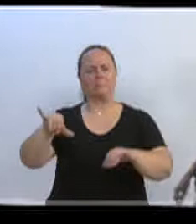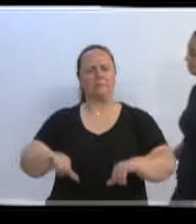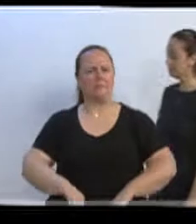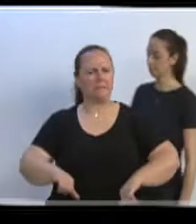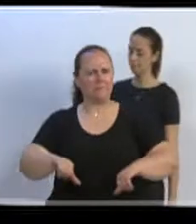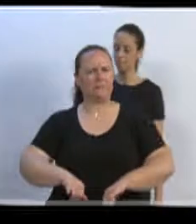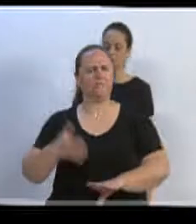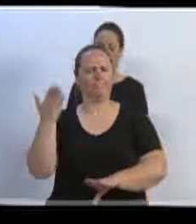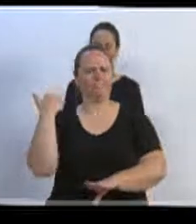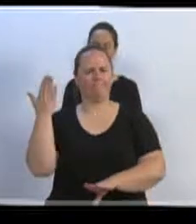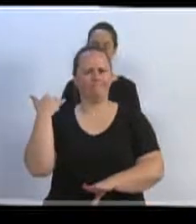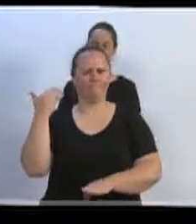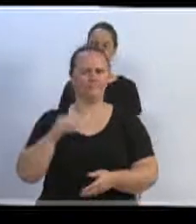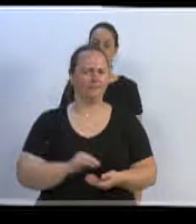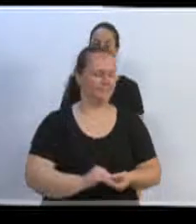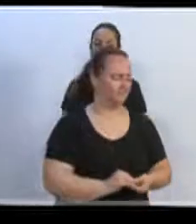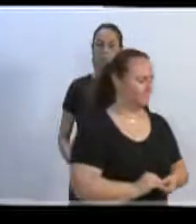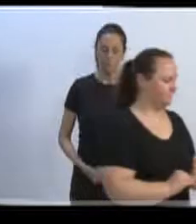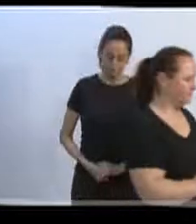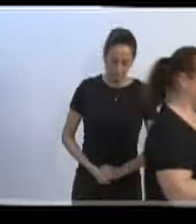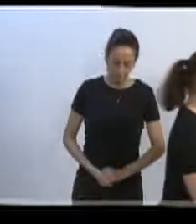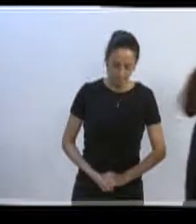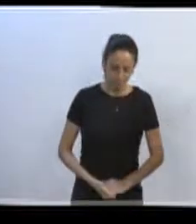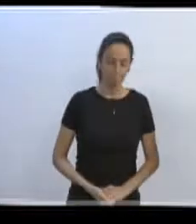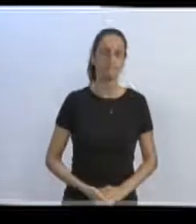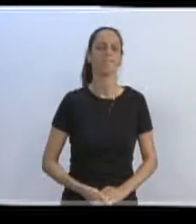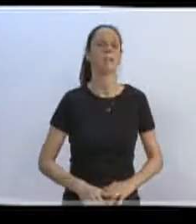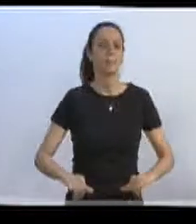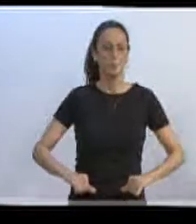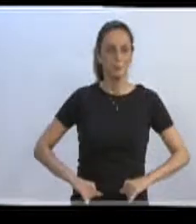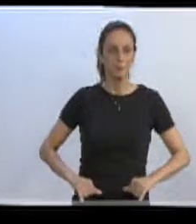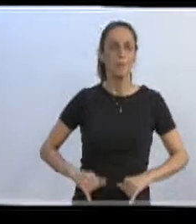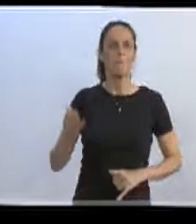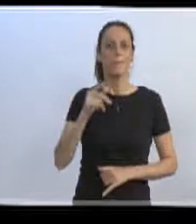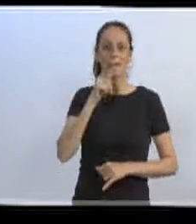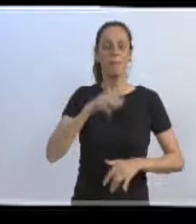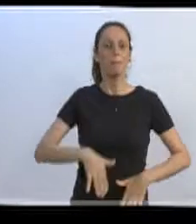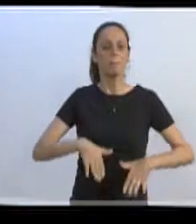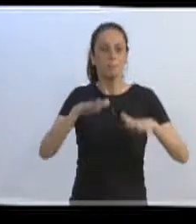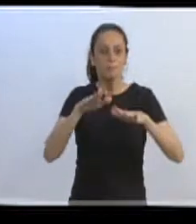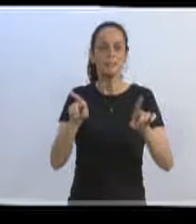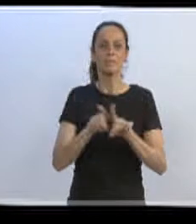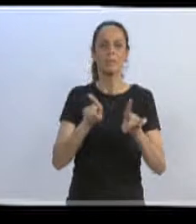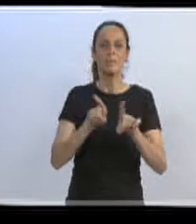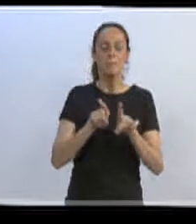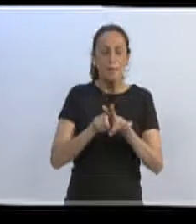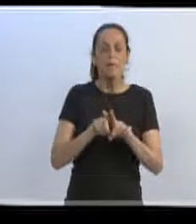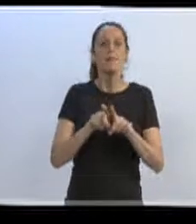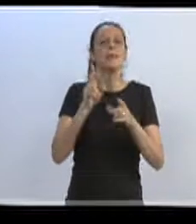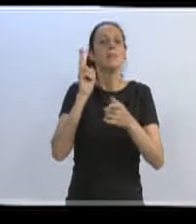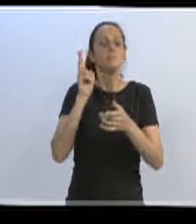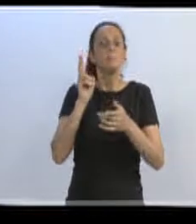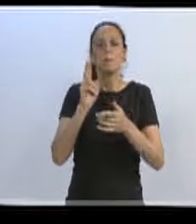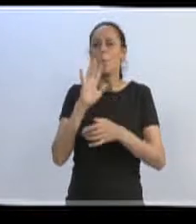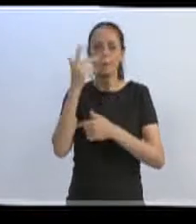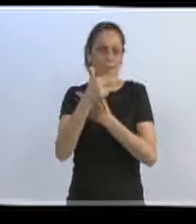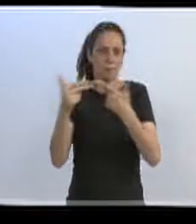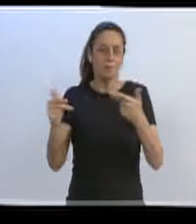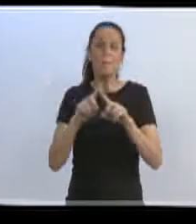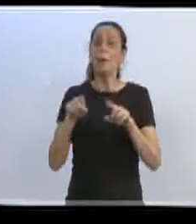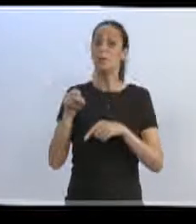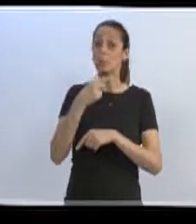já no bairro tragédias mas sempre disposto a ajudar a comunidade o trabalho